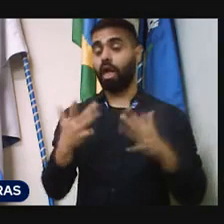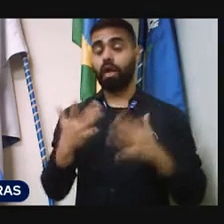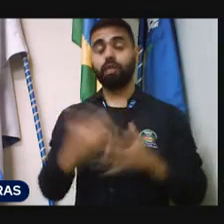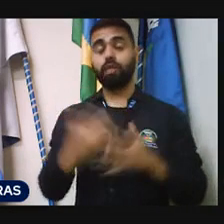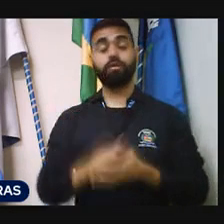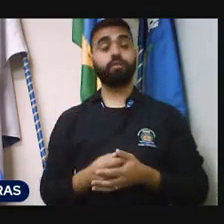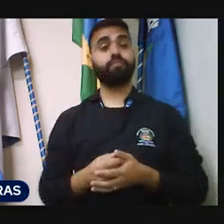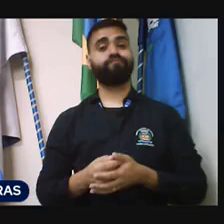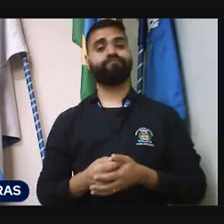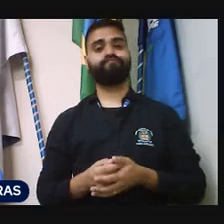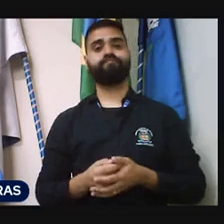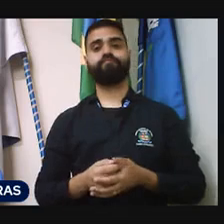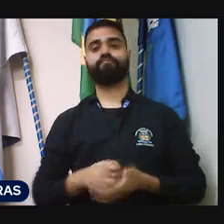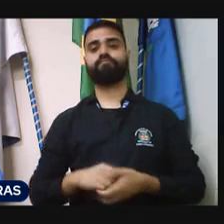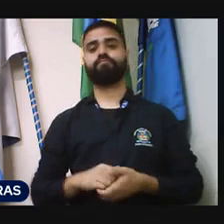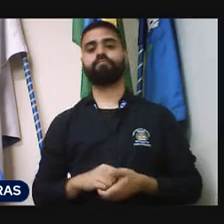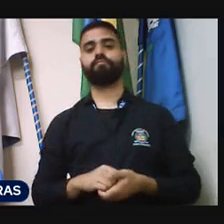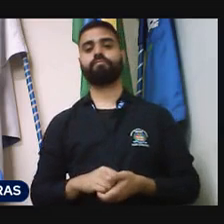a